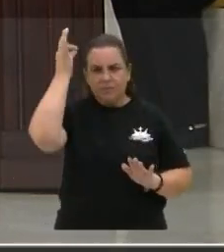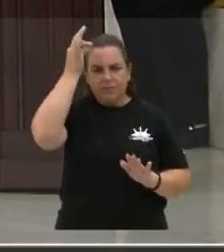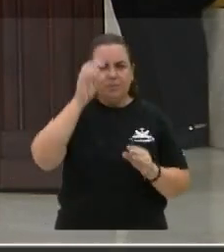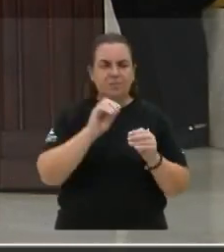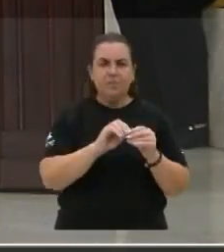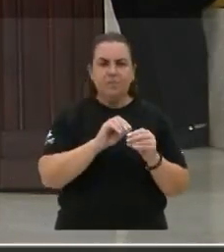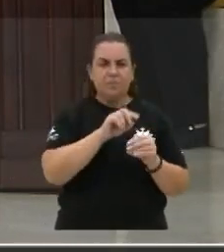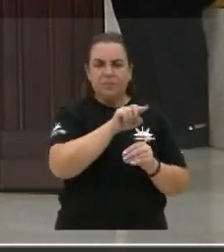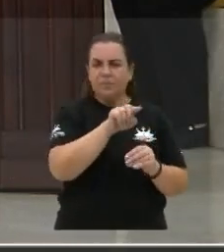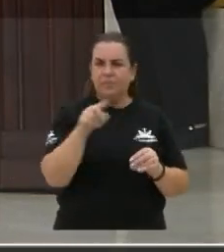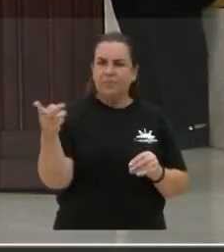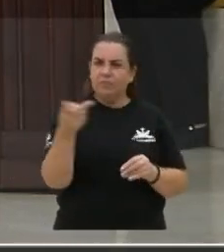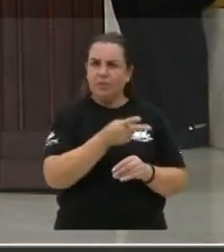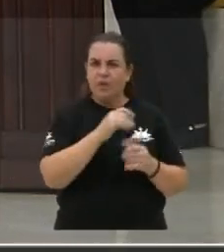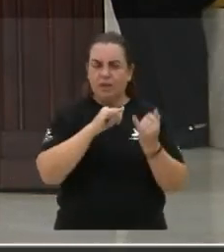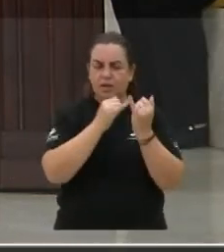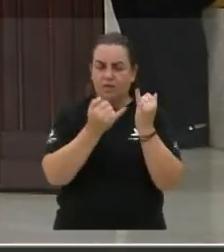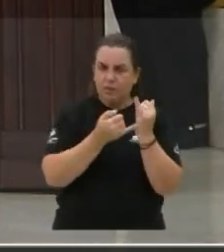Por isso,